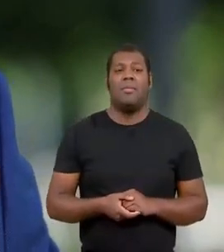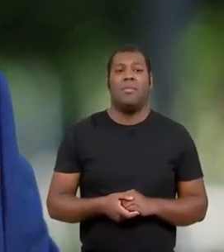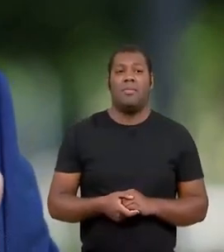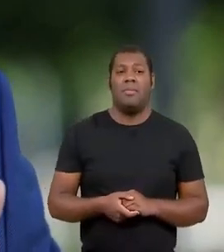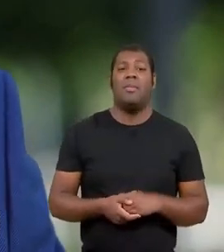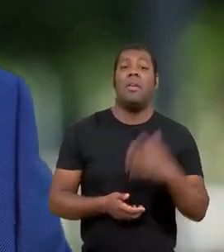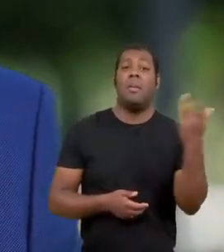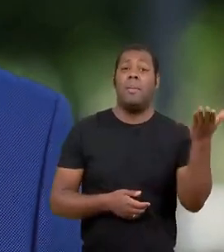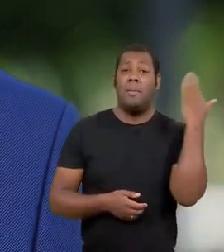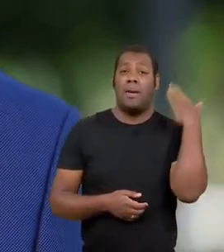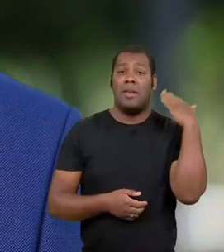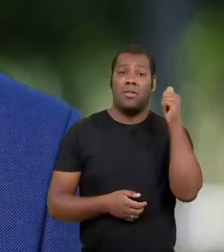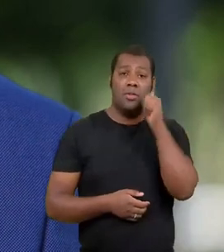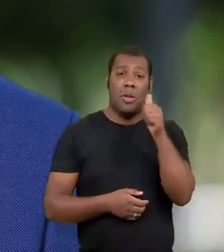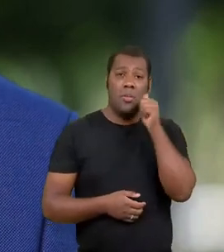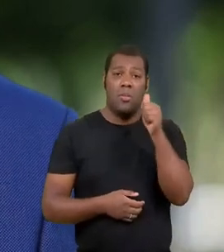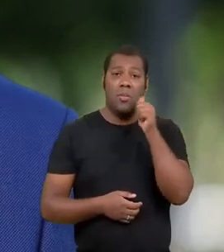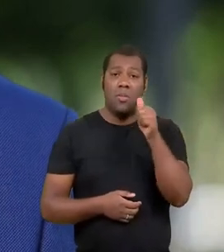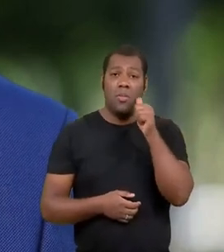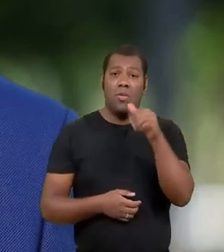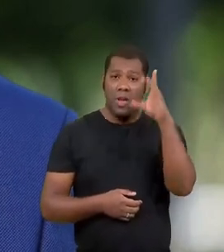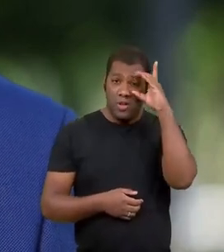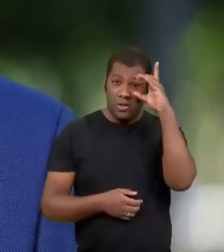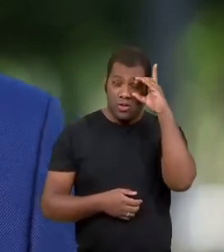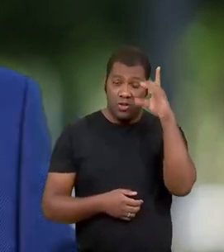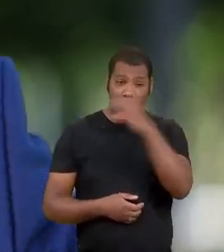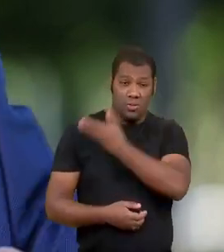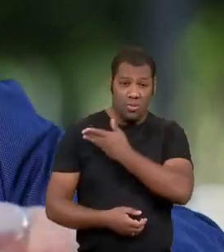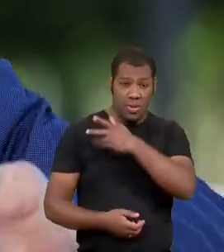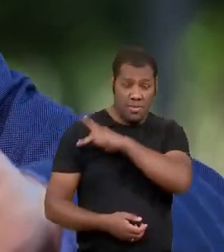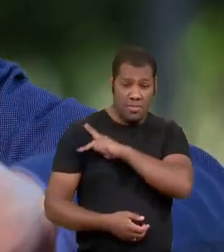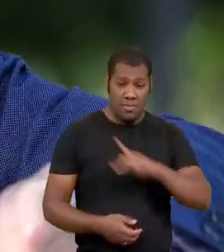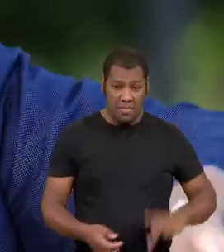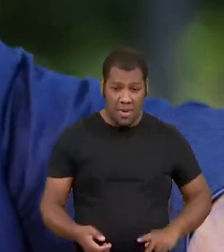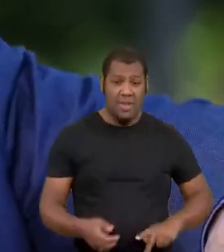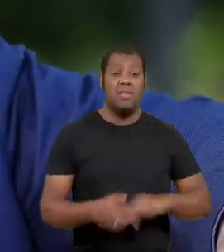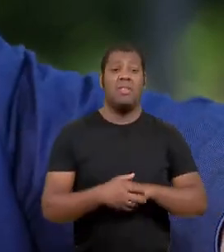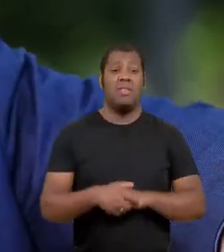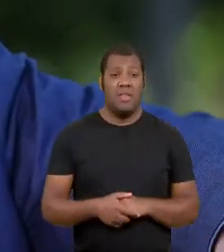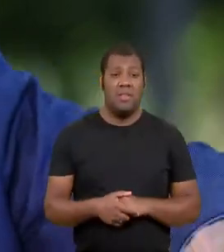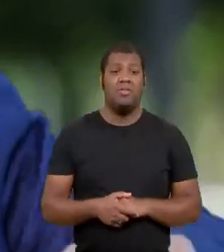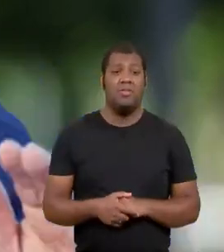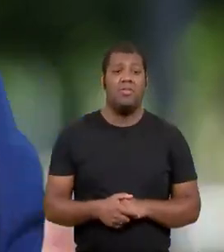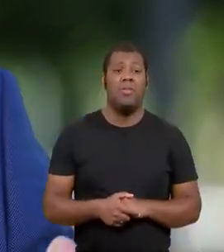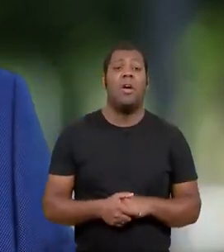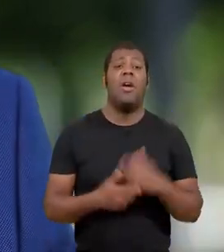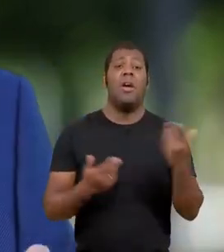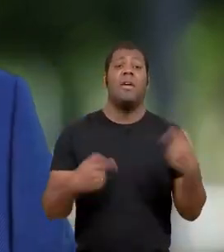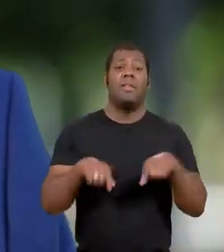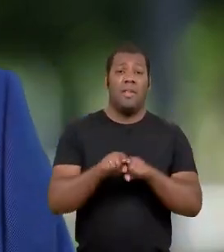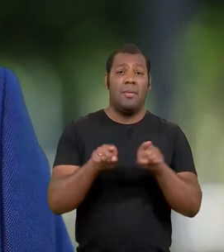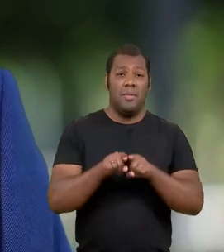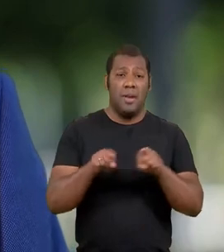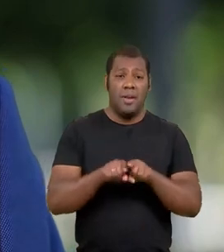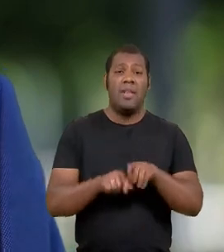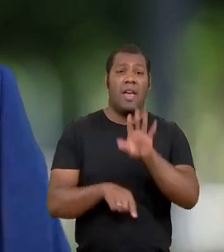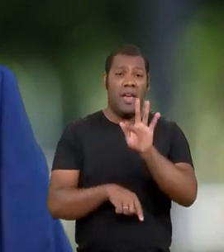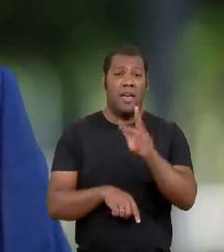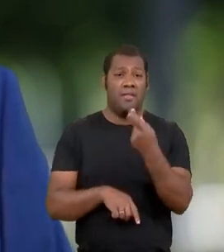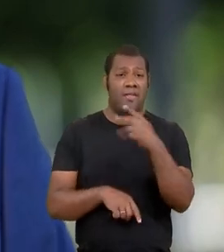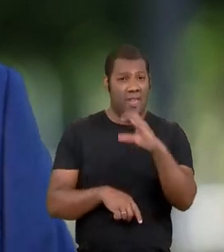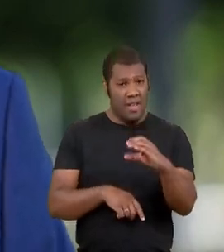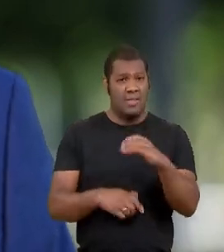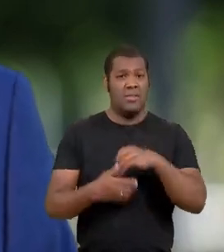dessa ferrovia os Sarney tinha feito cinco conferendador e de lá para cá depois que a Dilma foi fizeram mais cinco mas